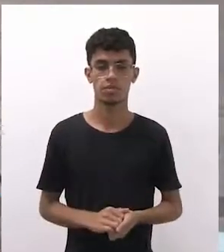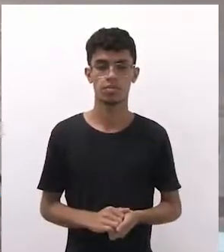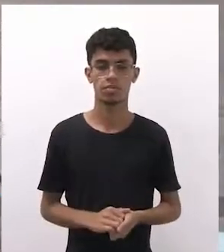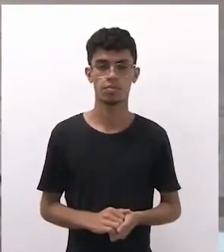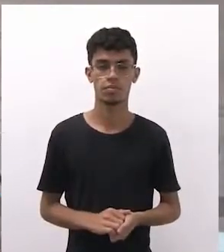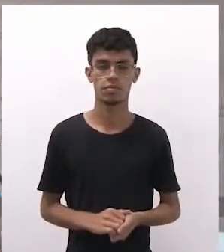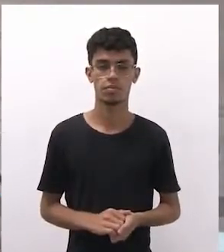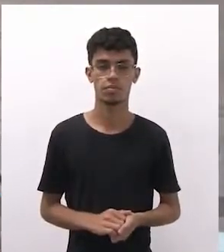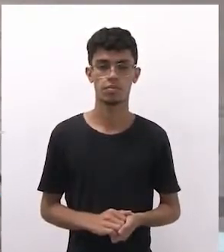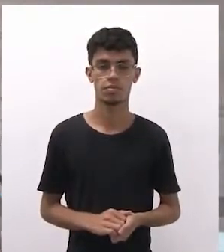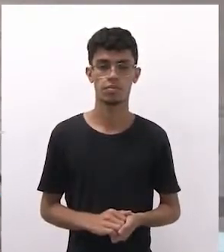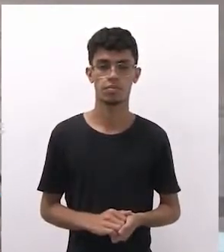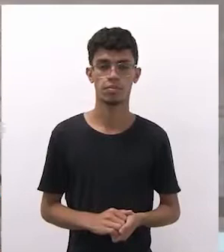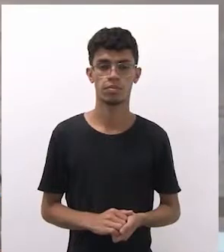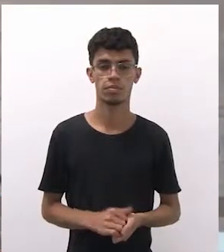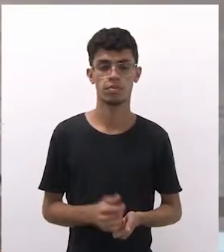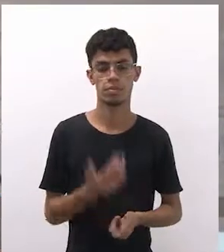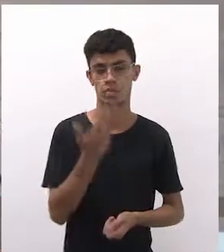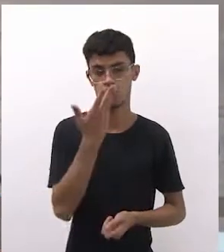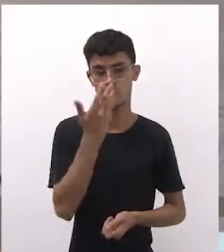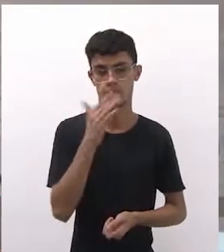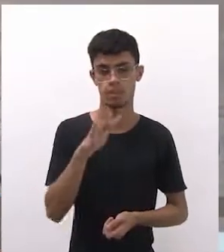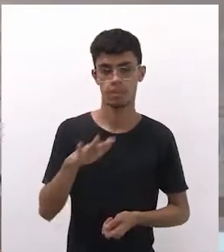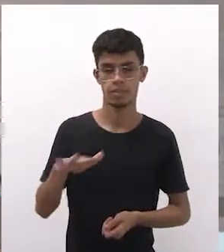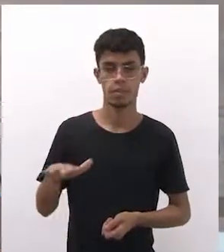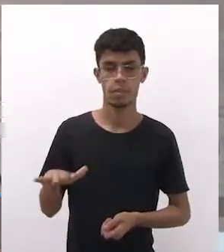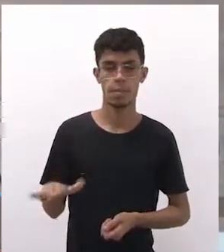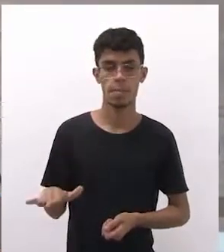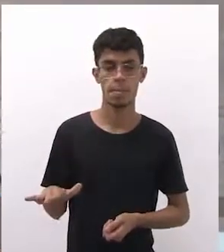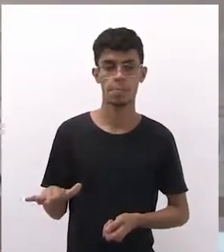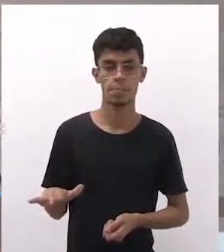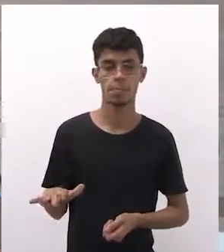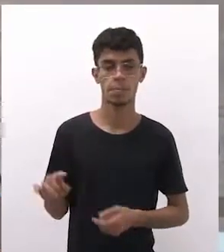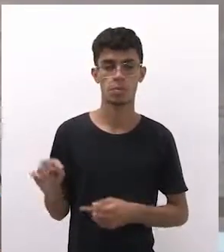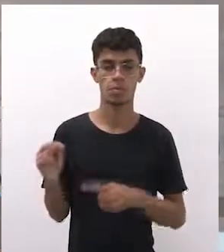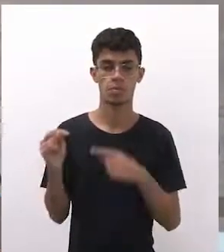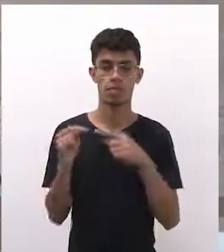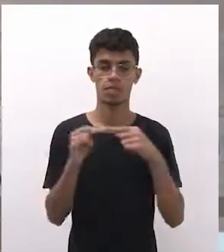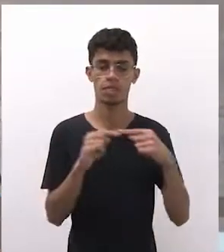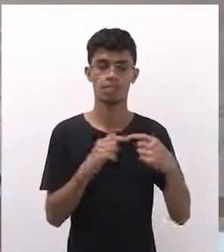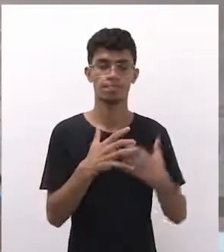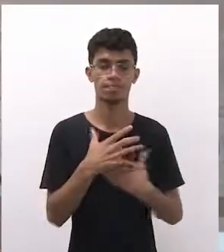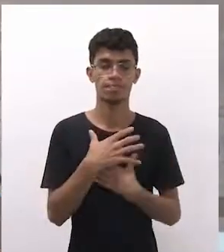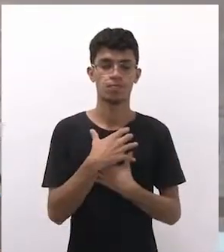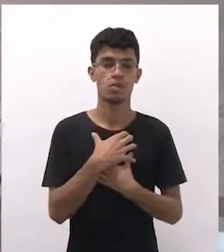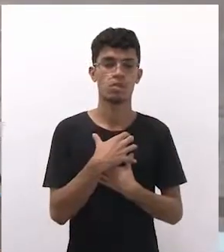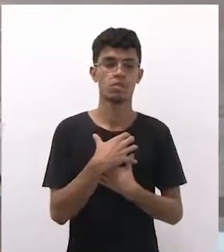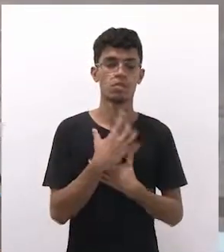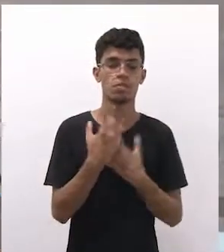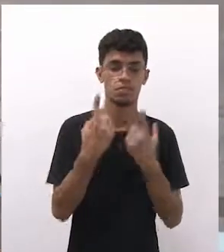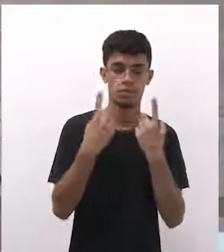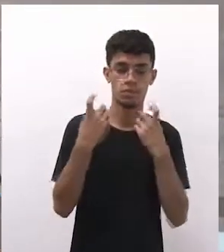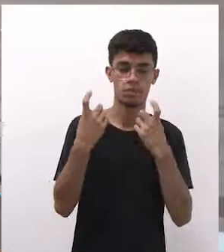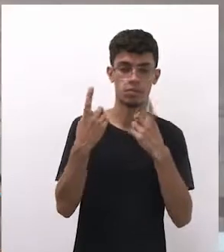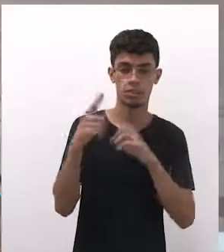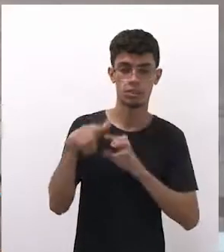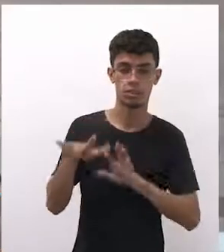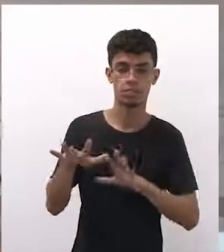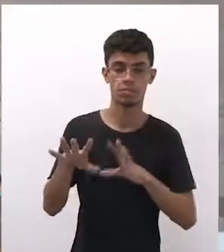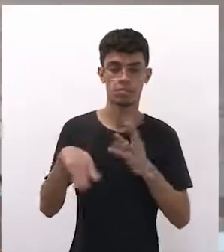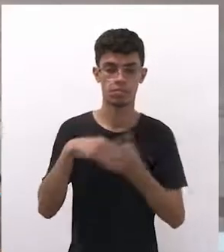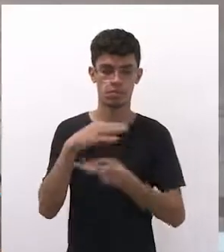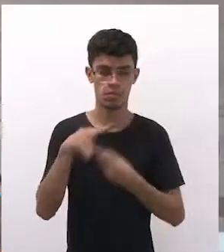quando é uma criança, né? Ele acaba essa relação de afeto e de violência, ela se